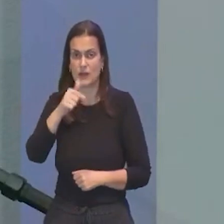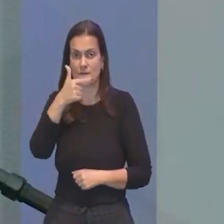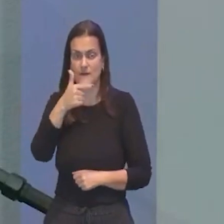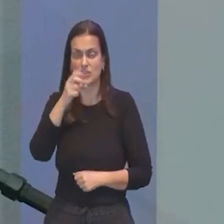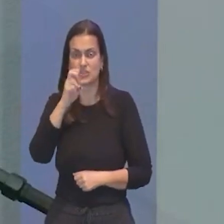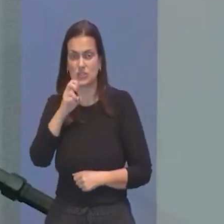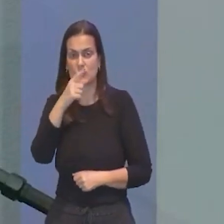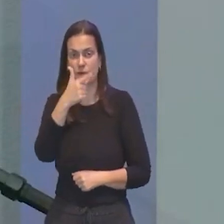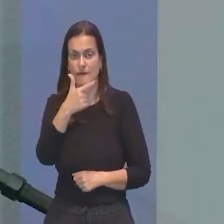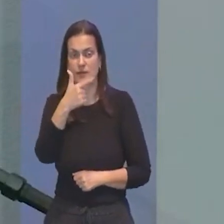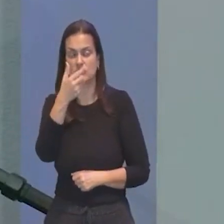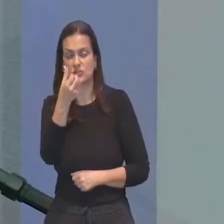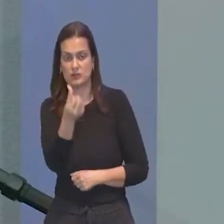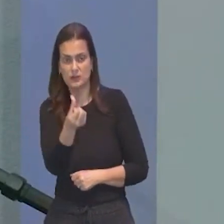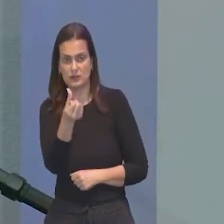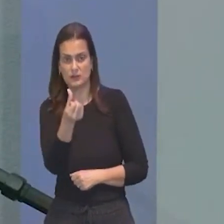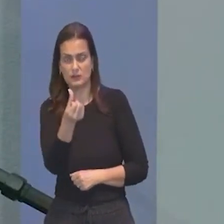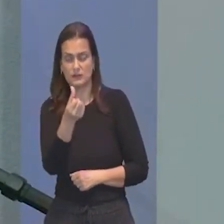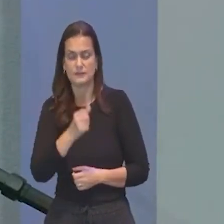26.